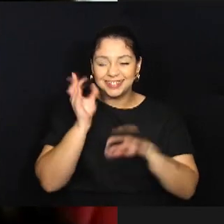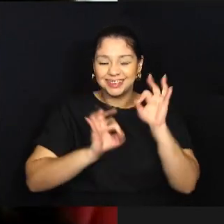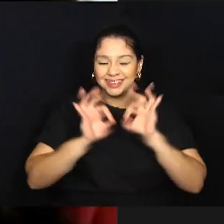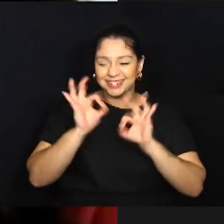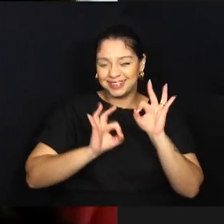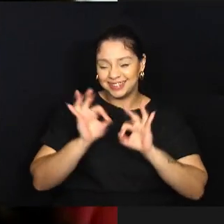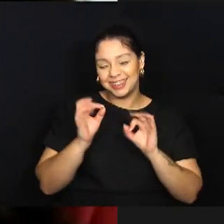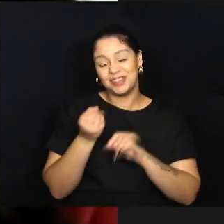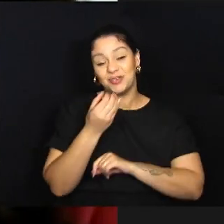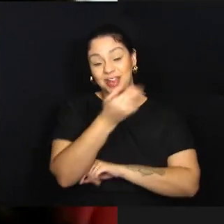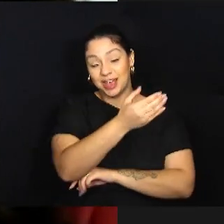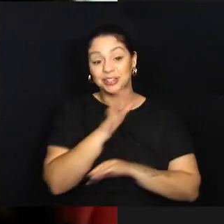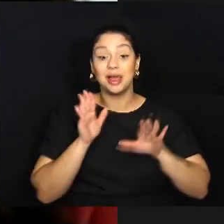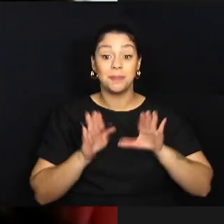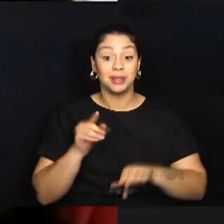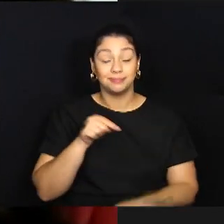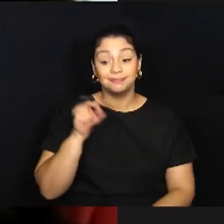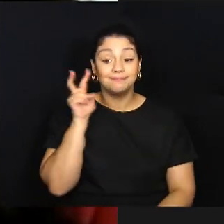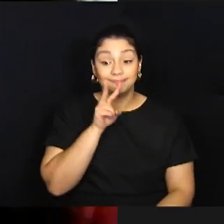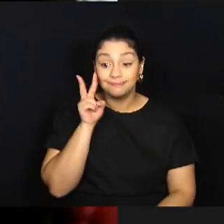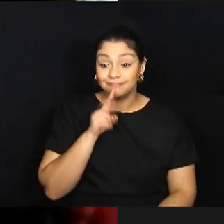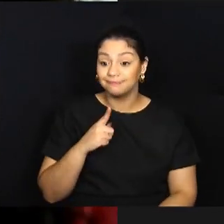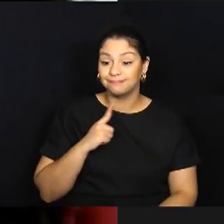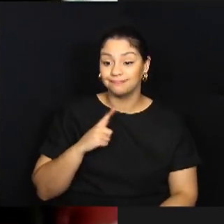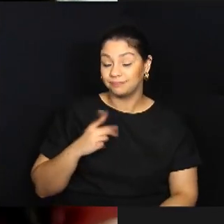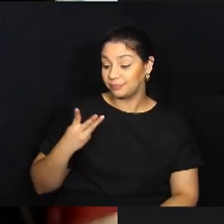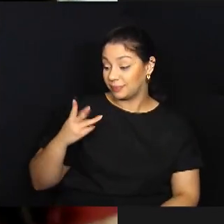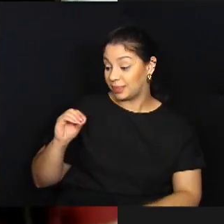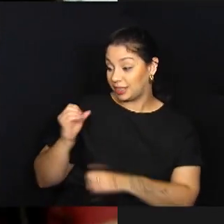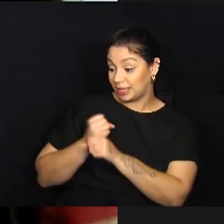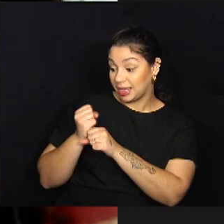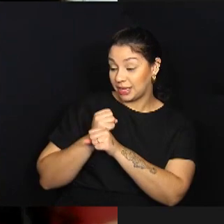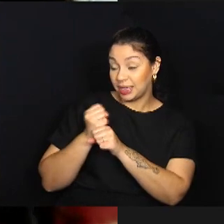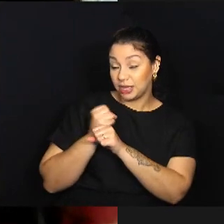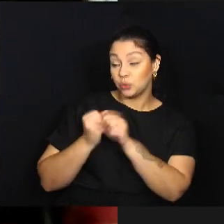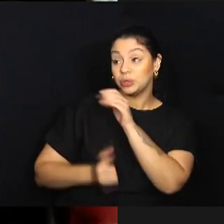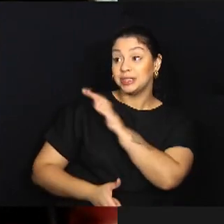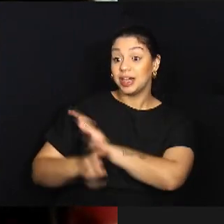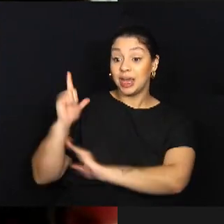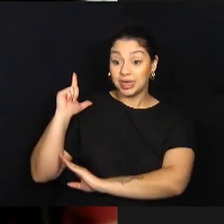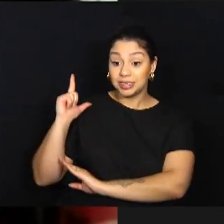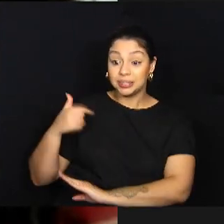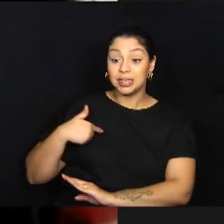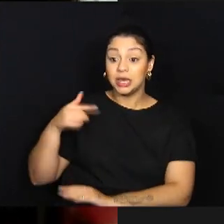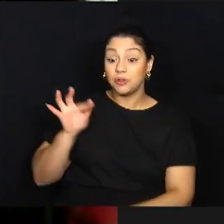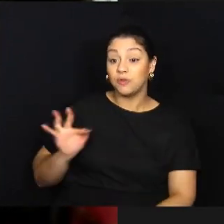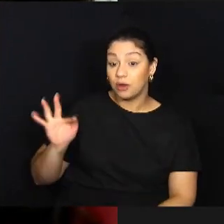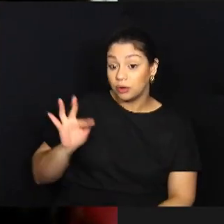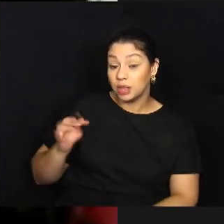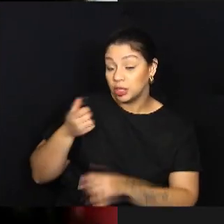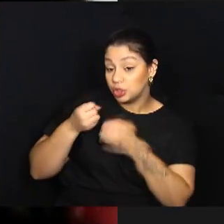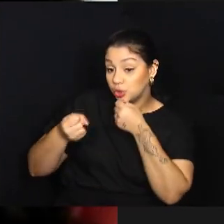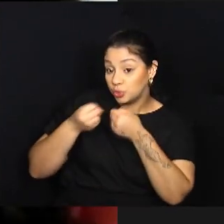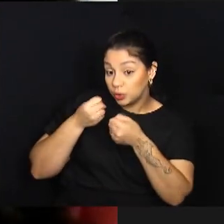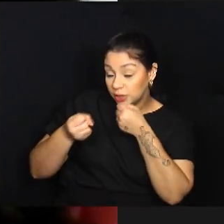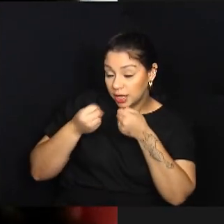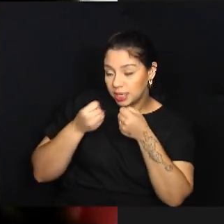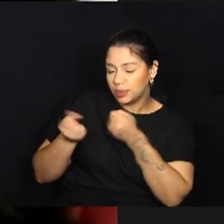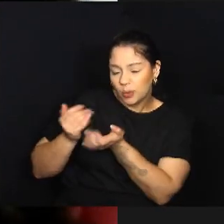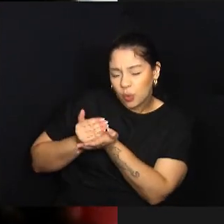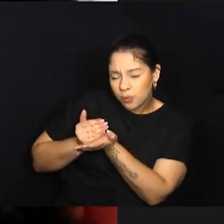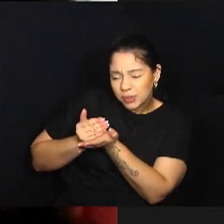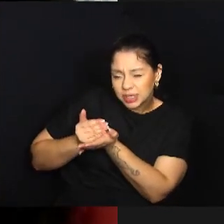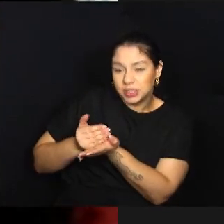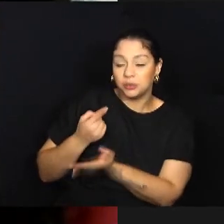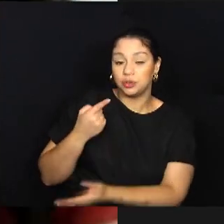madrugada. Mas essa história começa 30 anos antes. Quando eu fiz a faculdade de jornalismo, lá nos comecinhos dos anos 90,